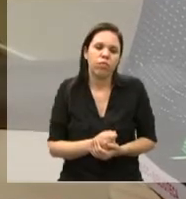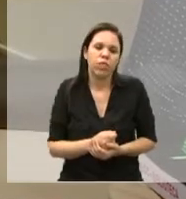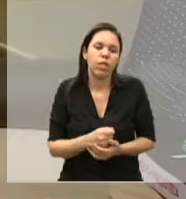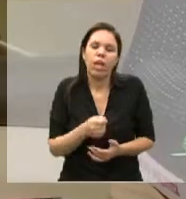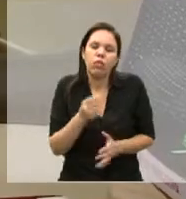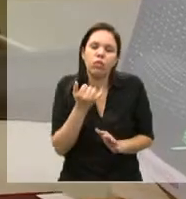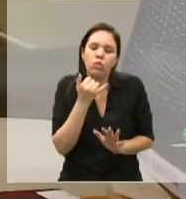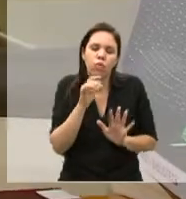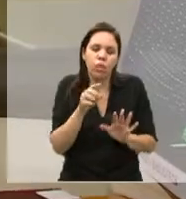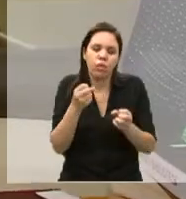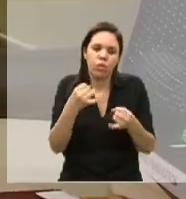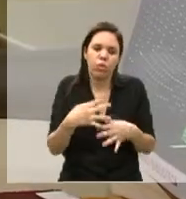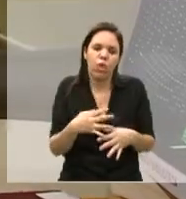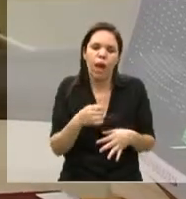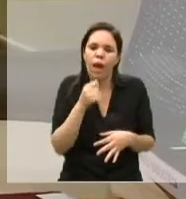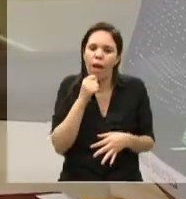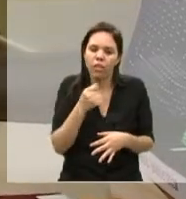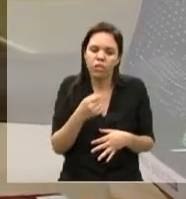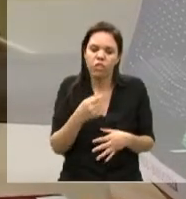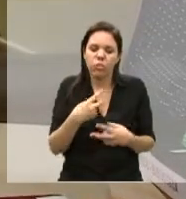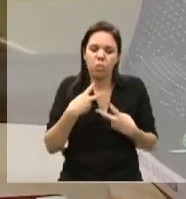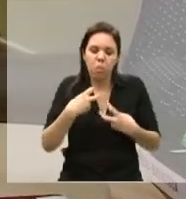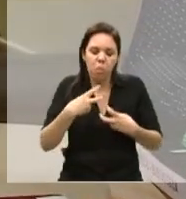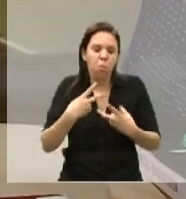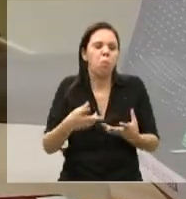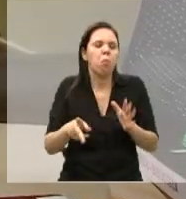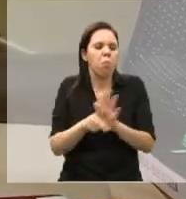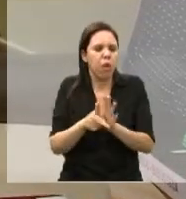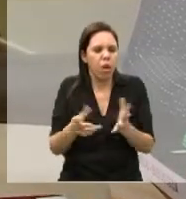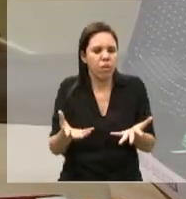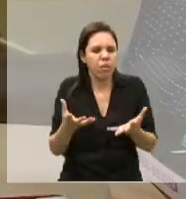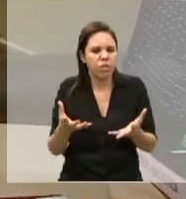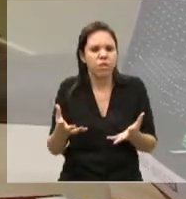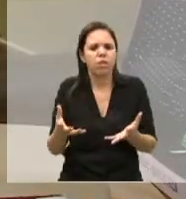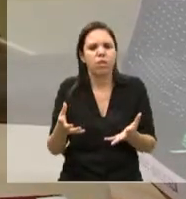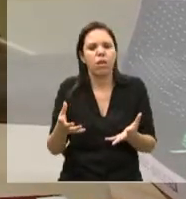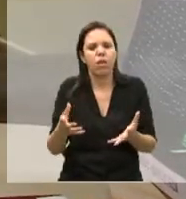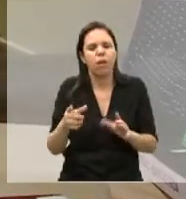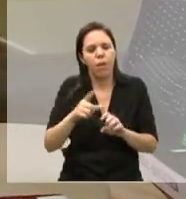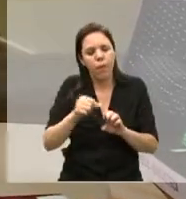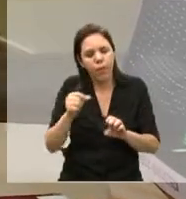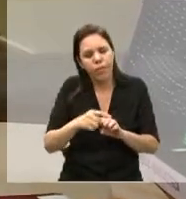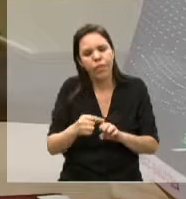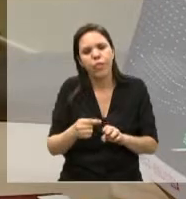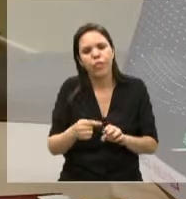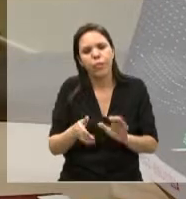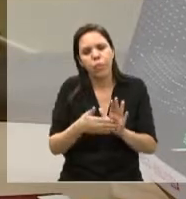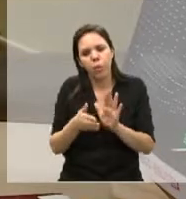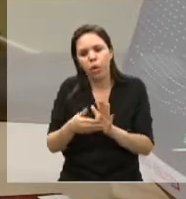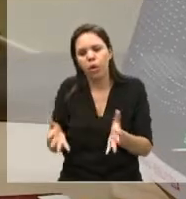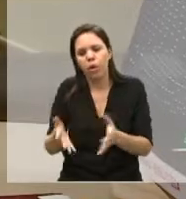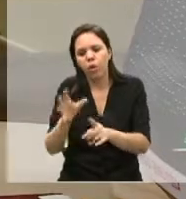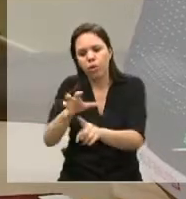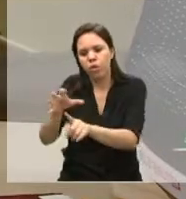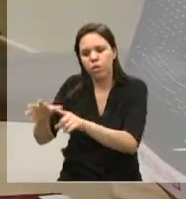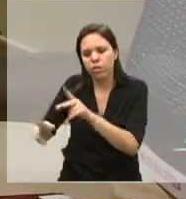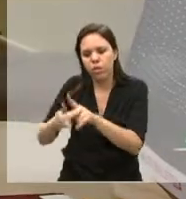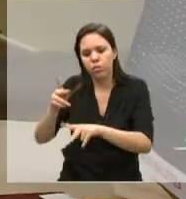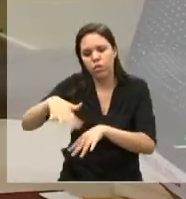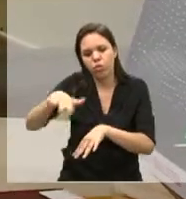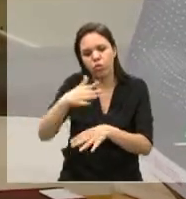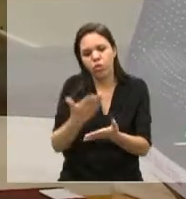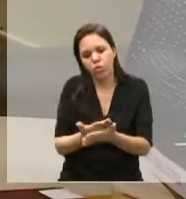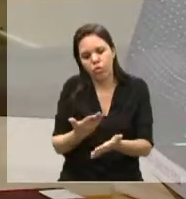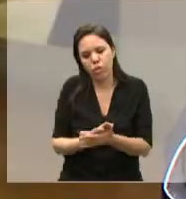não criar esse DNA exploratório, esse DNA empreendedor, esse DNA do propósito dentro dos estudantes, a gente vai continuar com esse